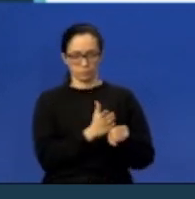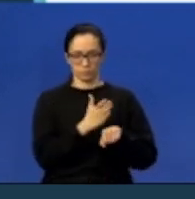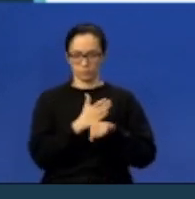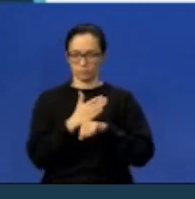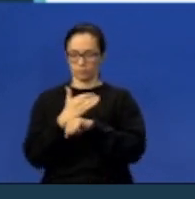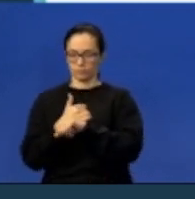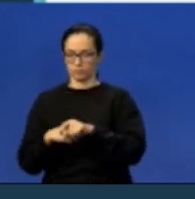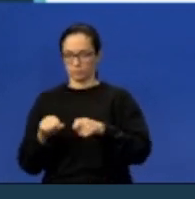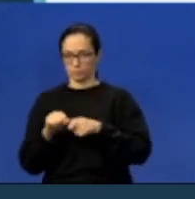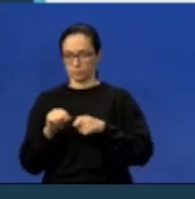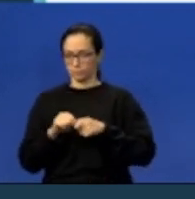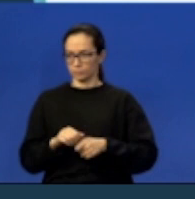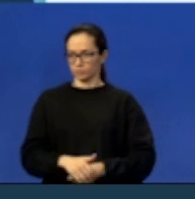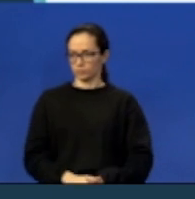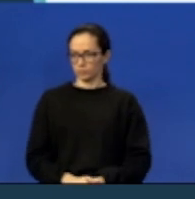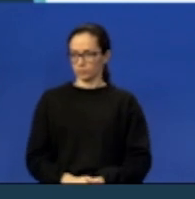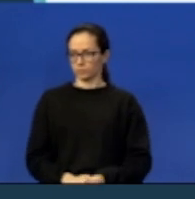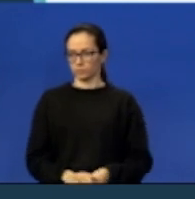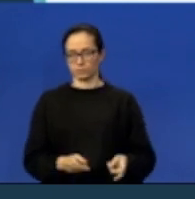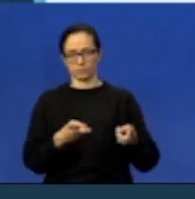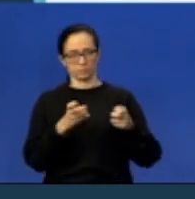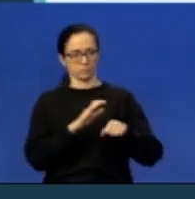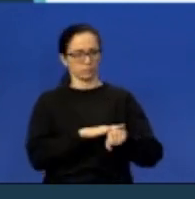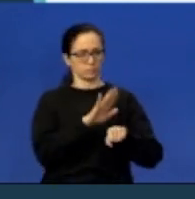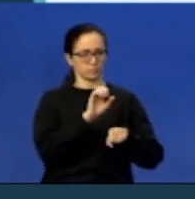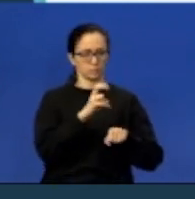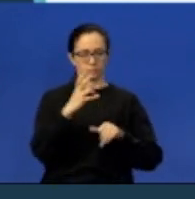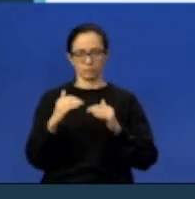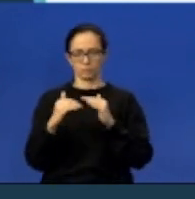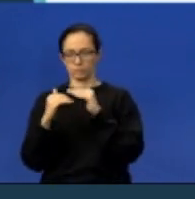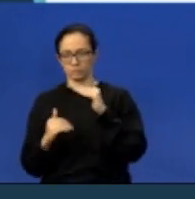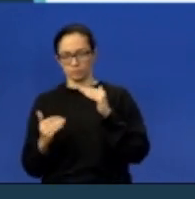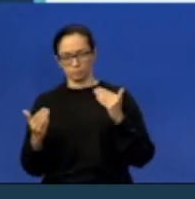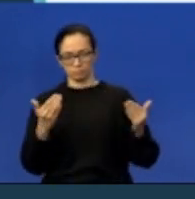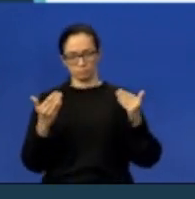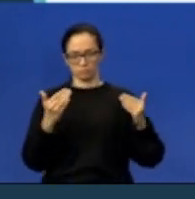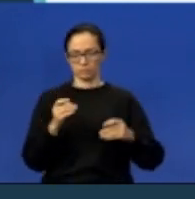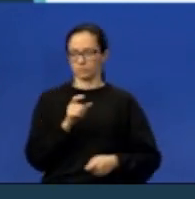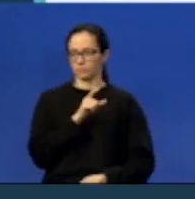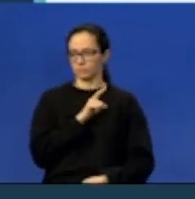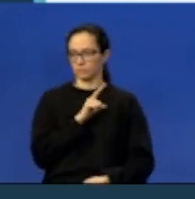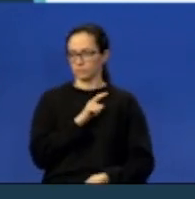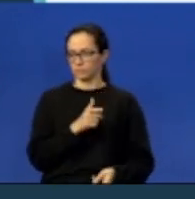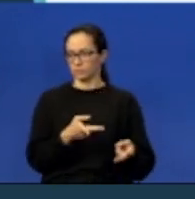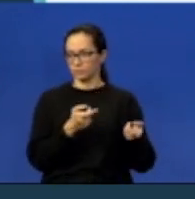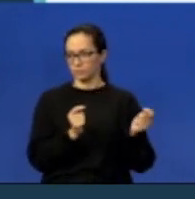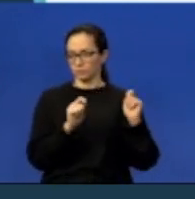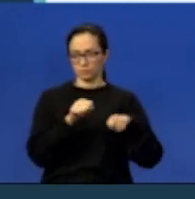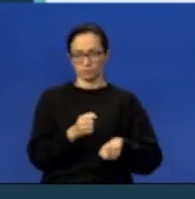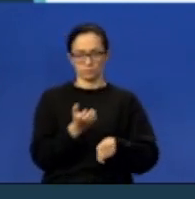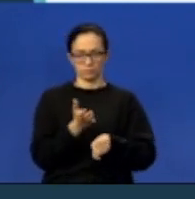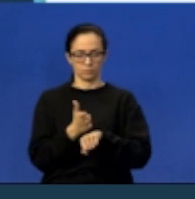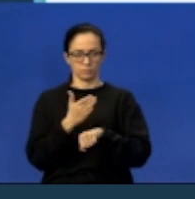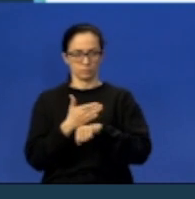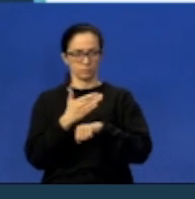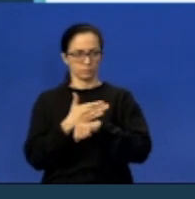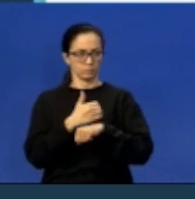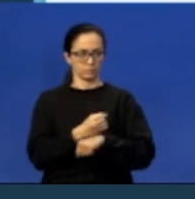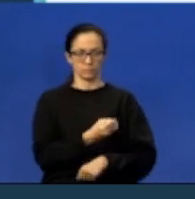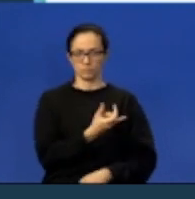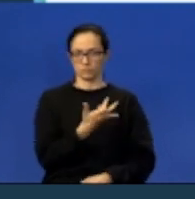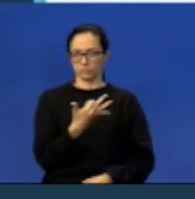um fenômeno e outro, estarem maior ou menor, podem também dizer respeito ao quanto tempo